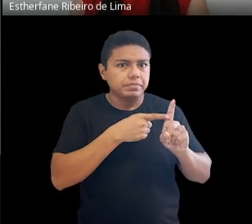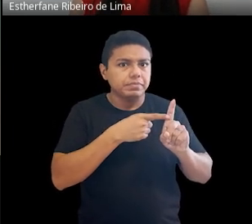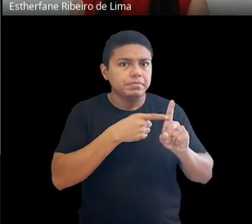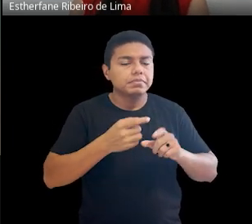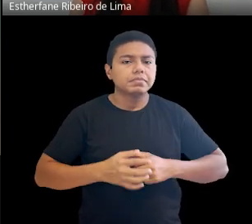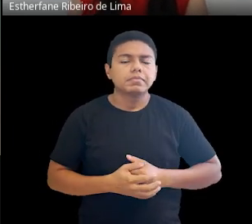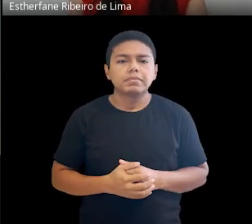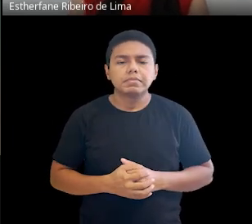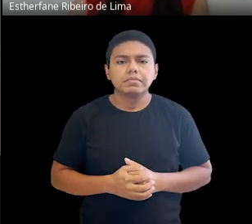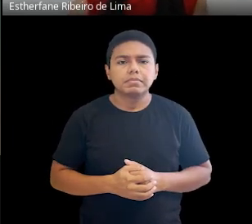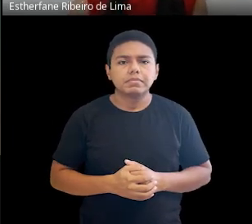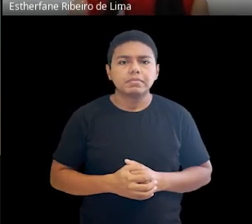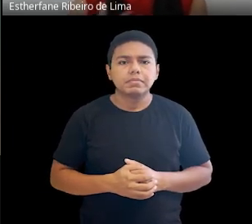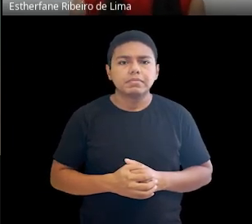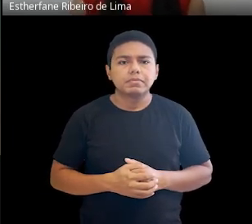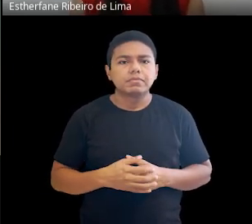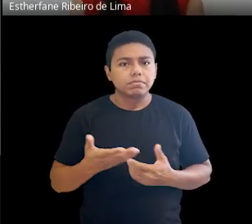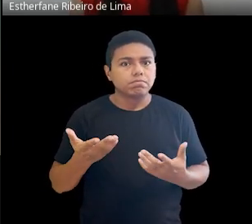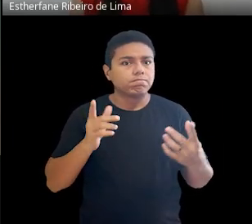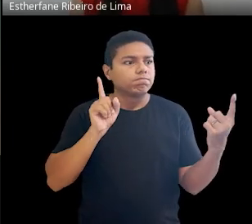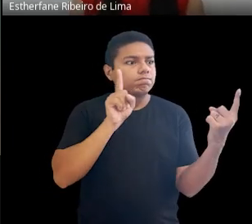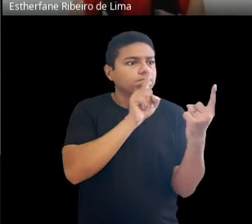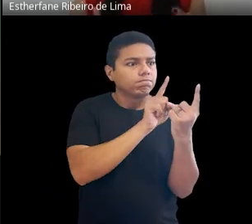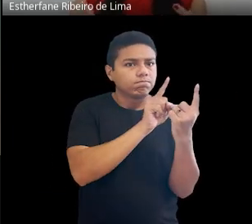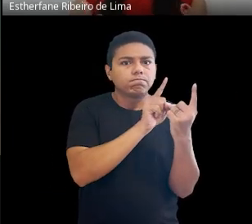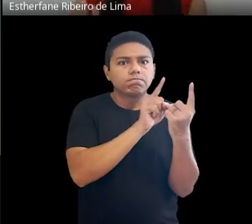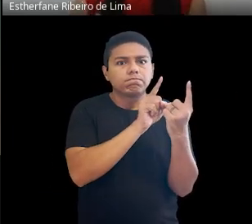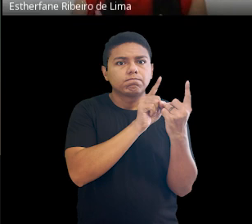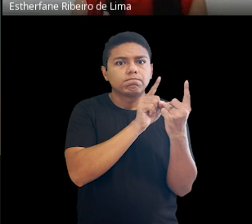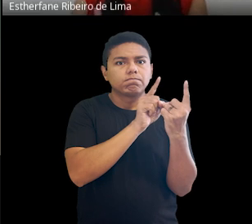Então, sendo assim, o número de atendimentos, ele será